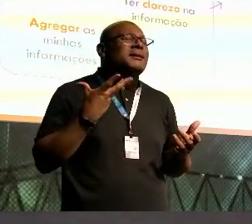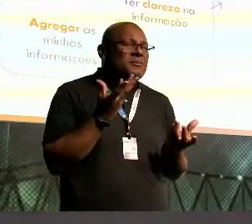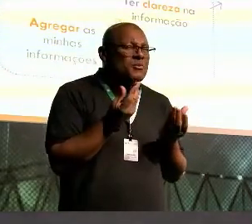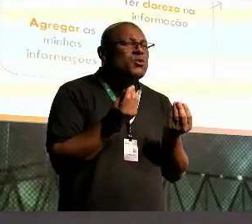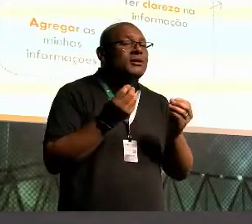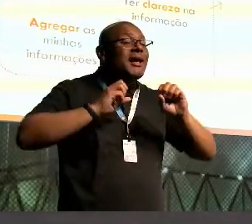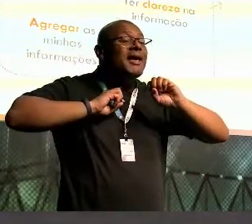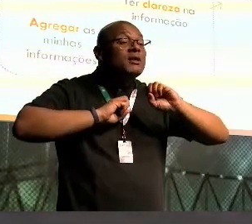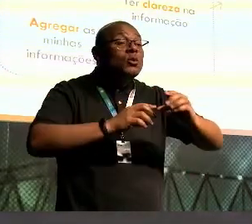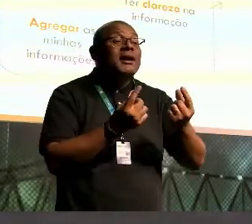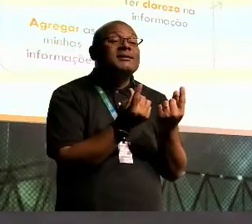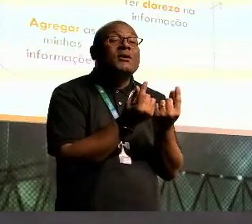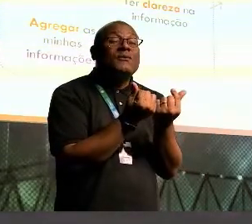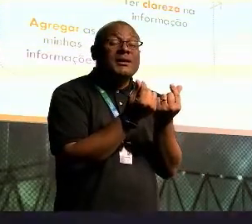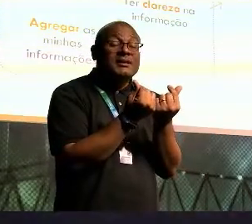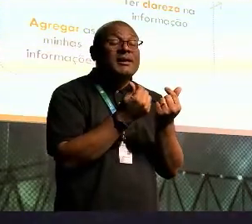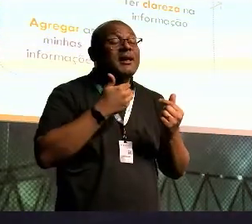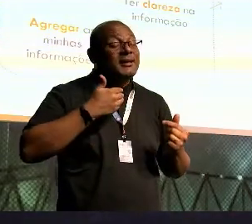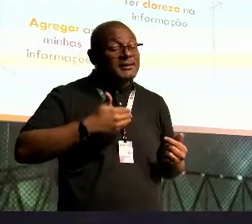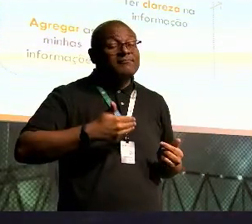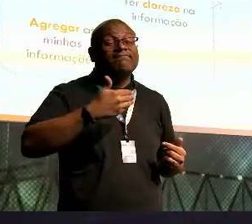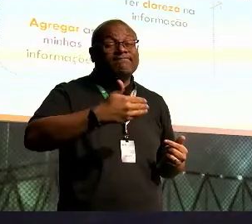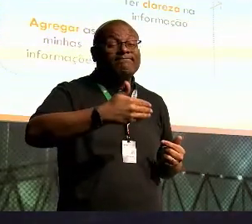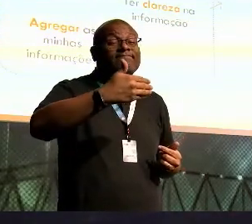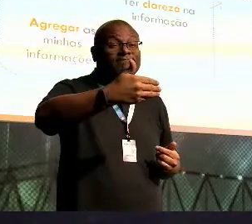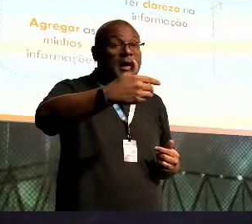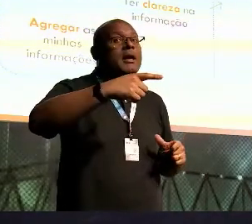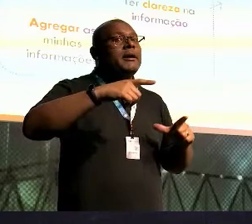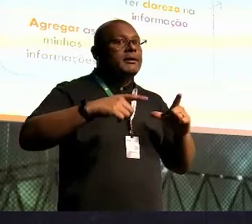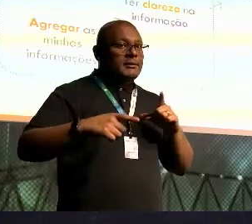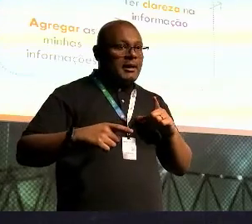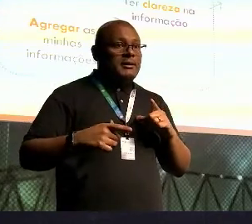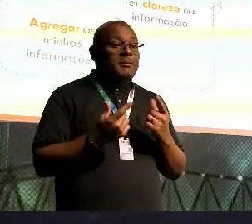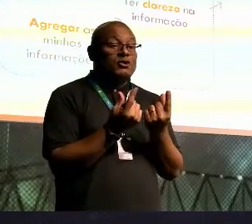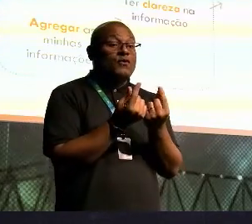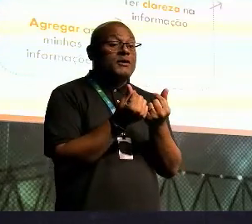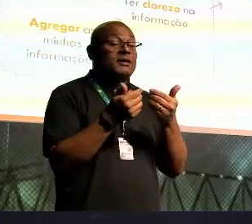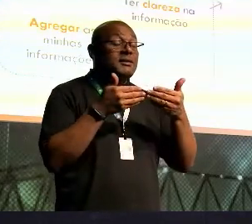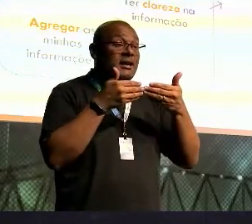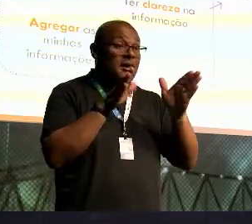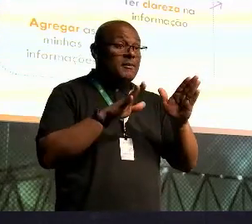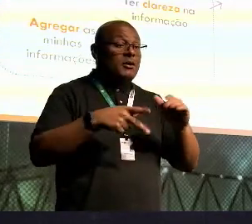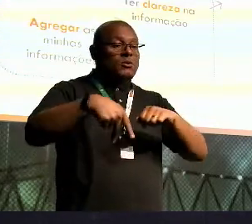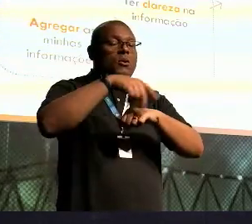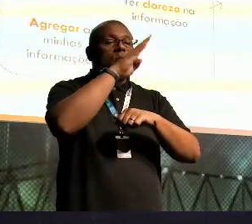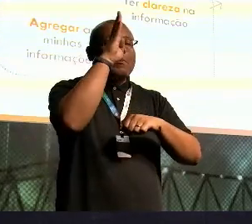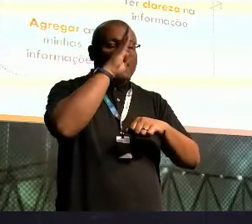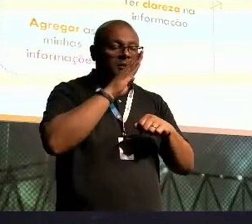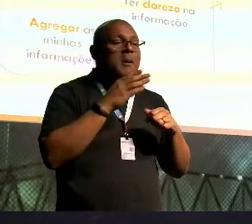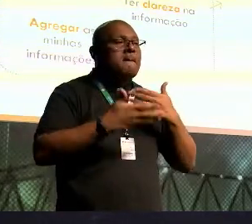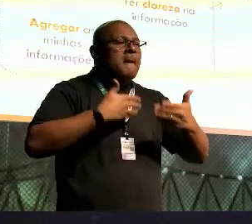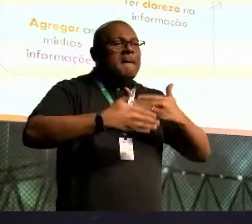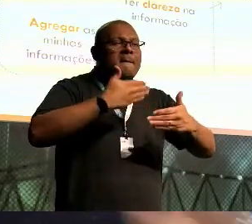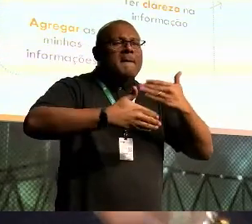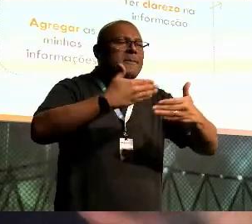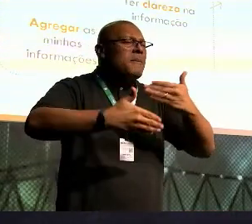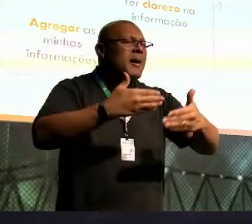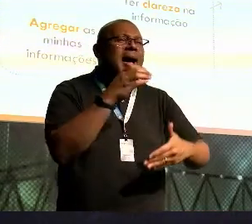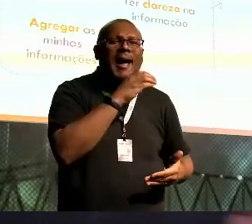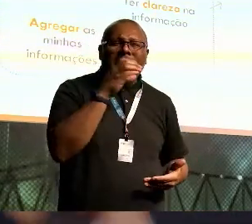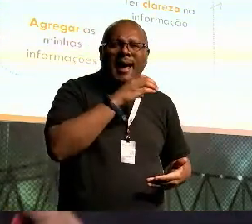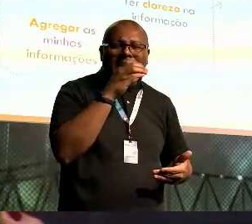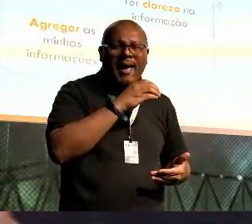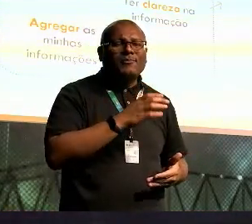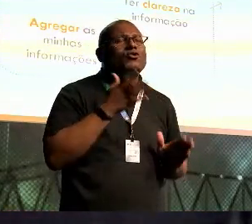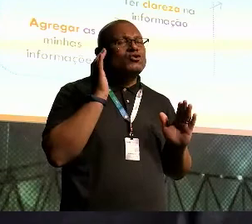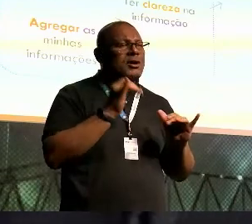de educação financeira e tudo para acontecer, mas o Open Finance no Brasil como um todo está caminhando a passos larguíssimos. Isso também